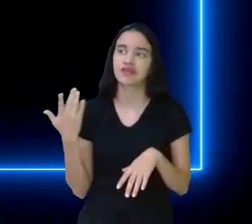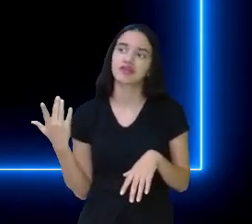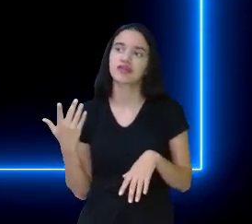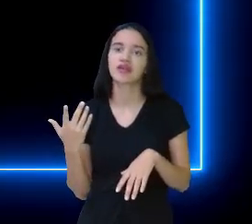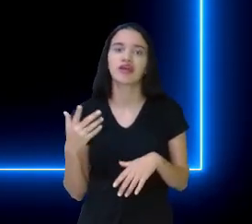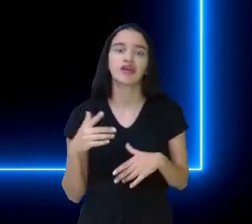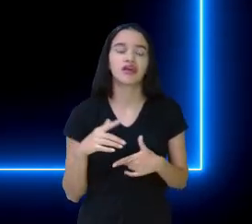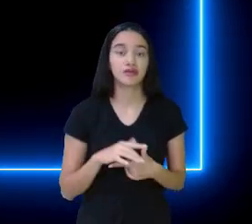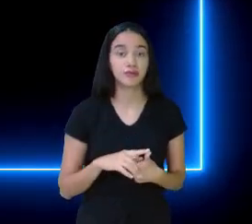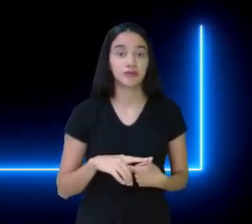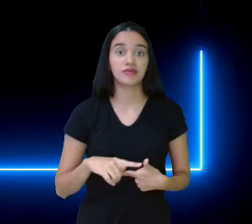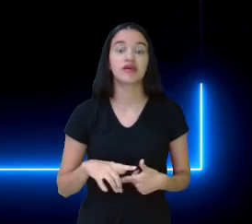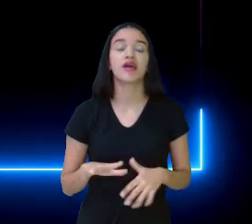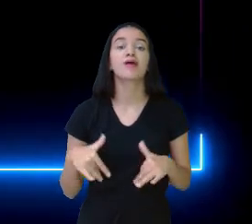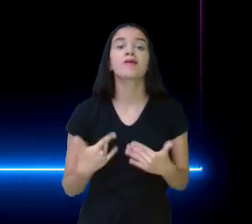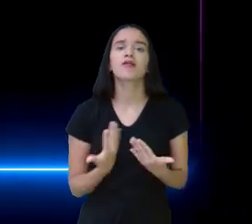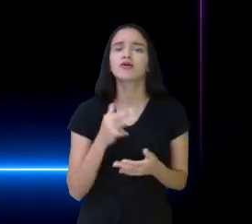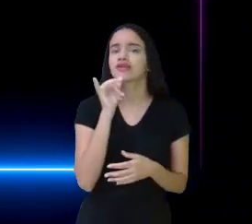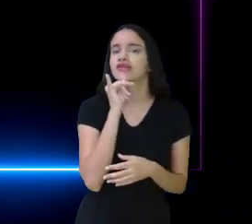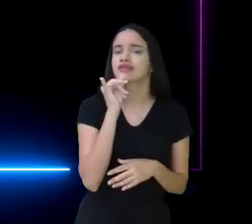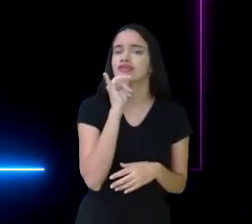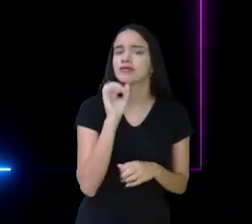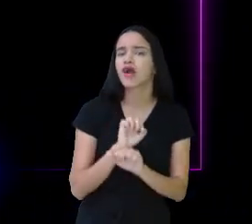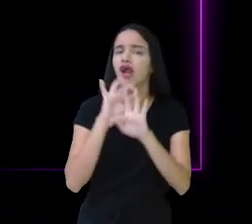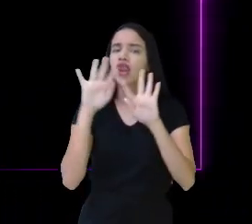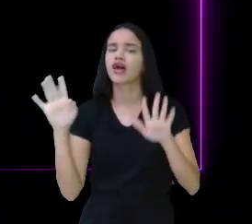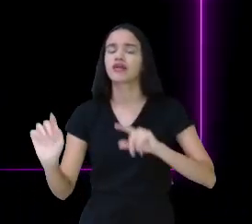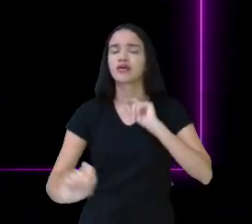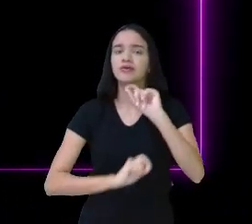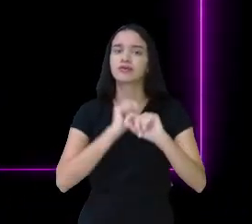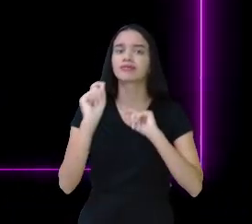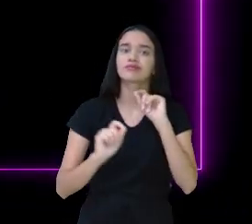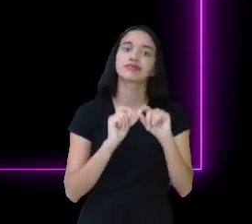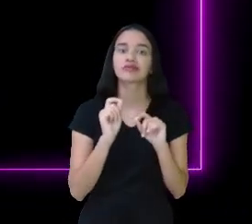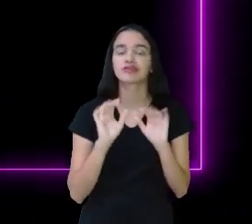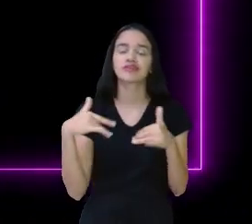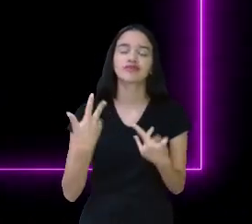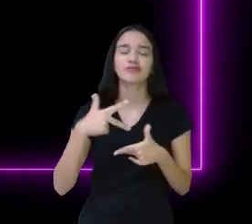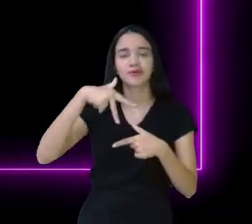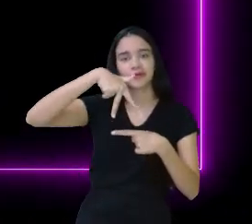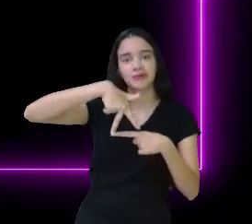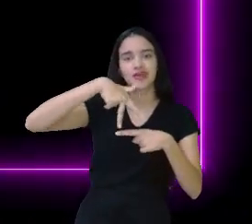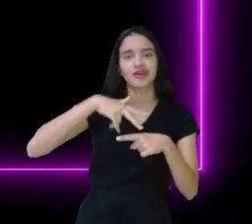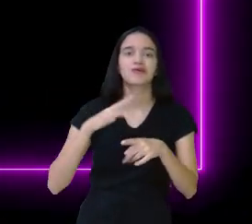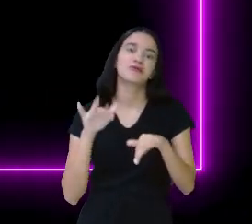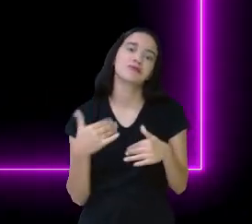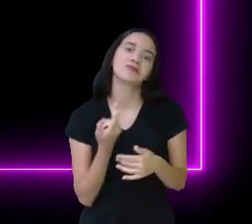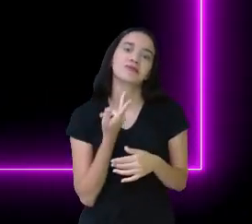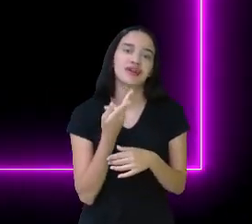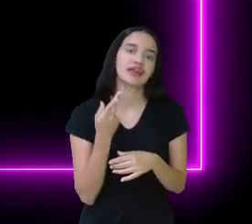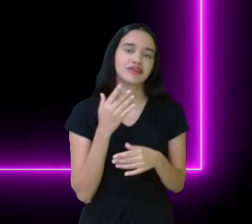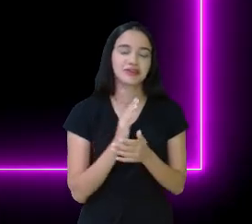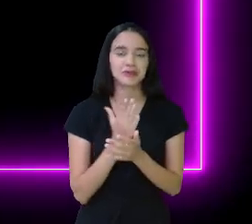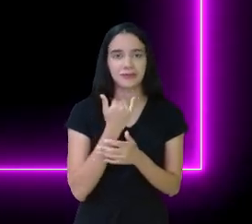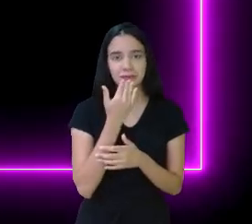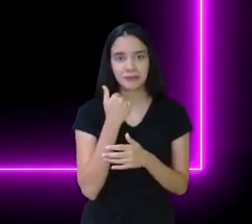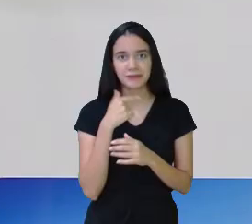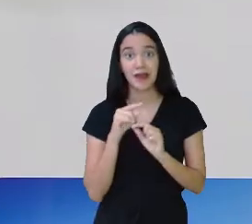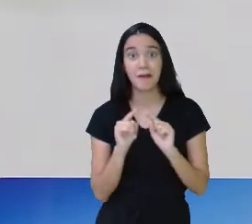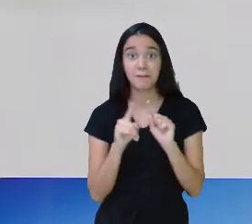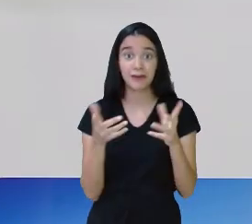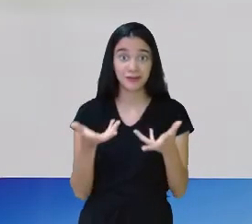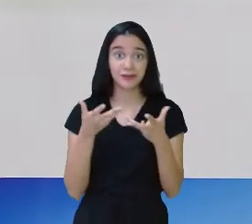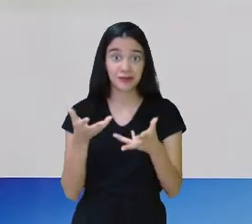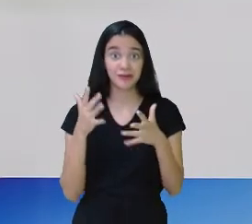triangular. Outro exemplo claro de triângulo. Vou falar de comida mesmo. Não trouxe nada, mas eu quero que